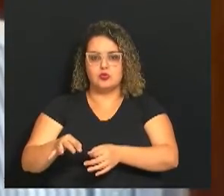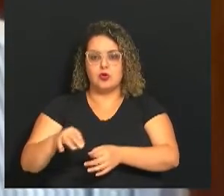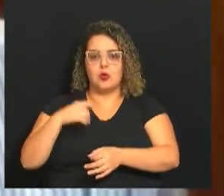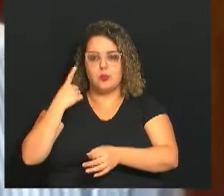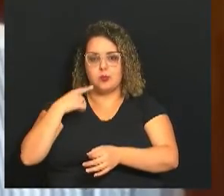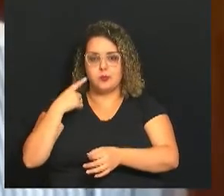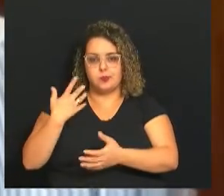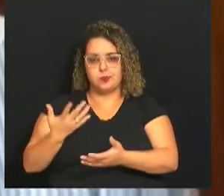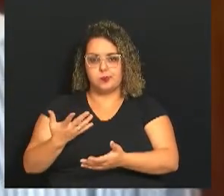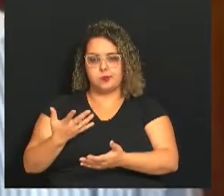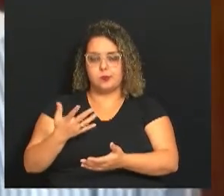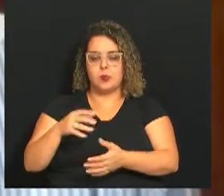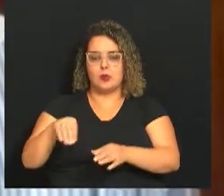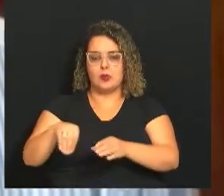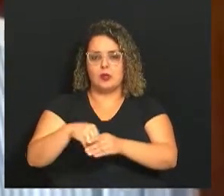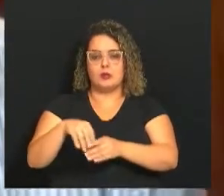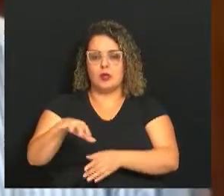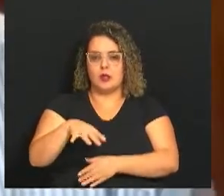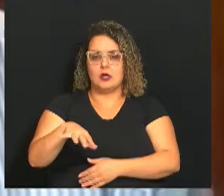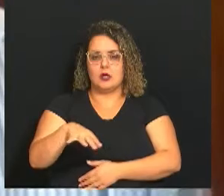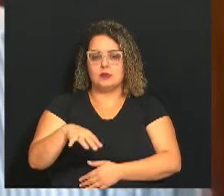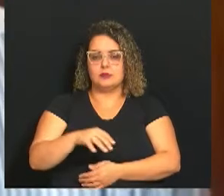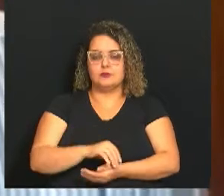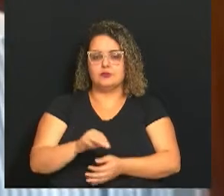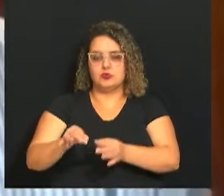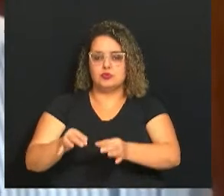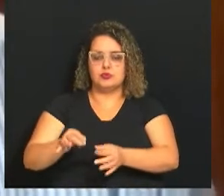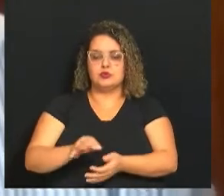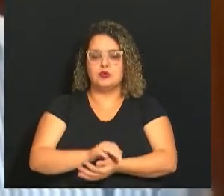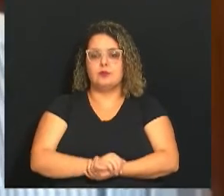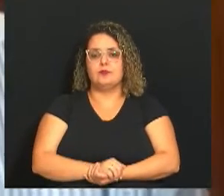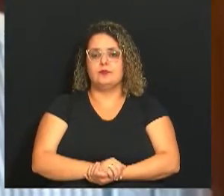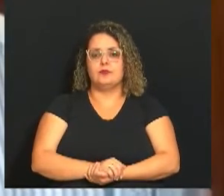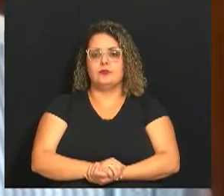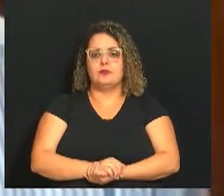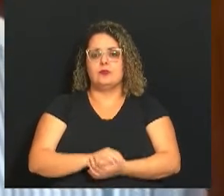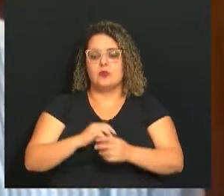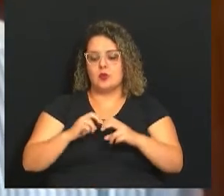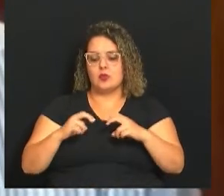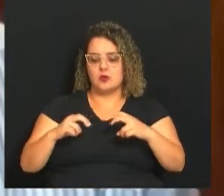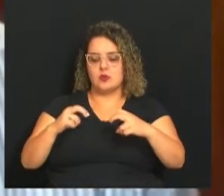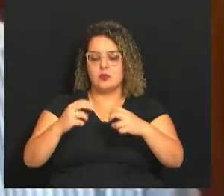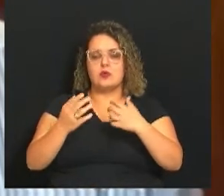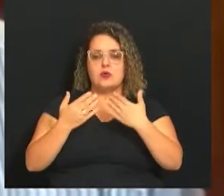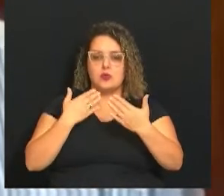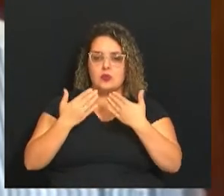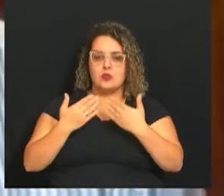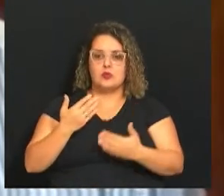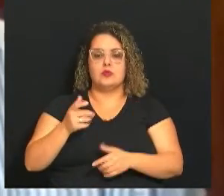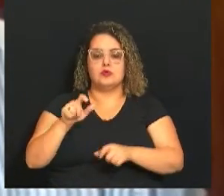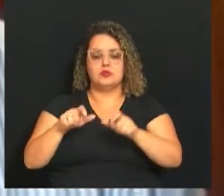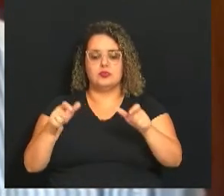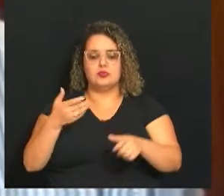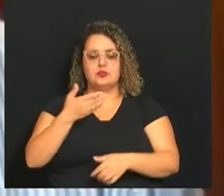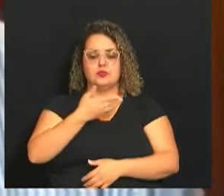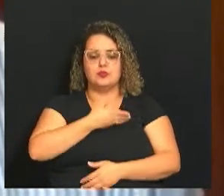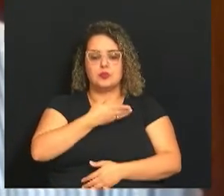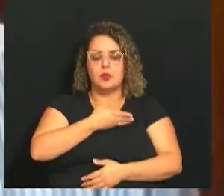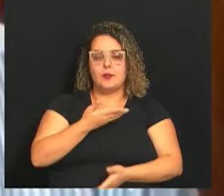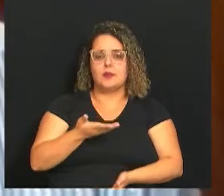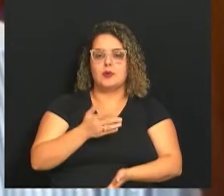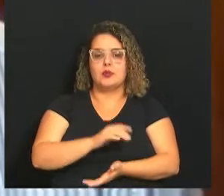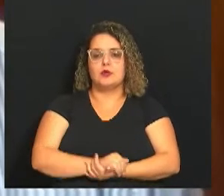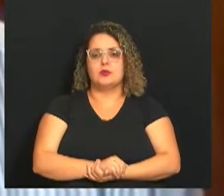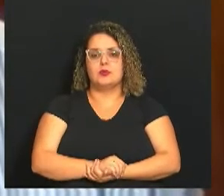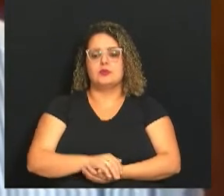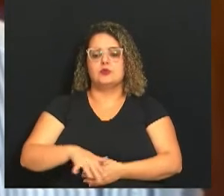gente acaba aderindo quando comenta em rodas de amigos, né, pessoas até da própria área